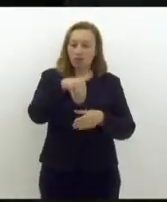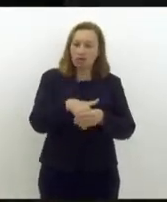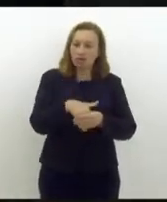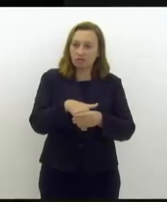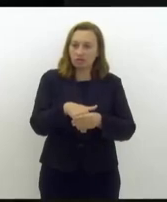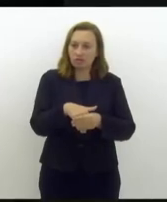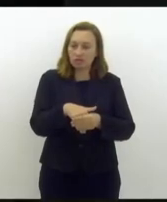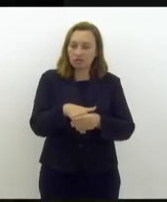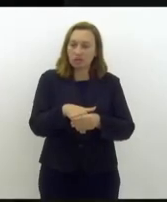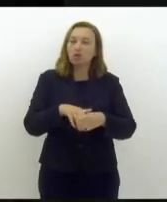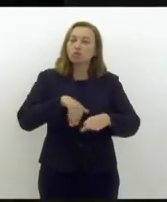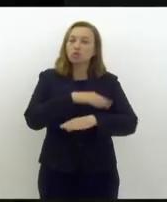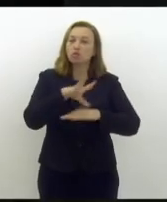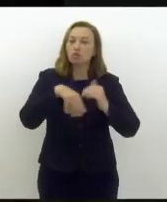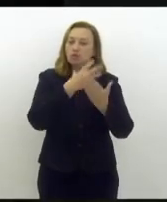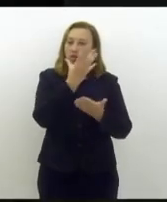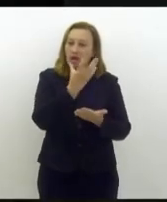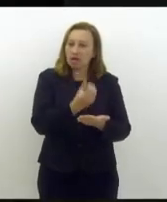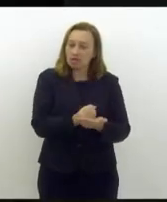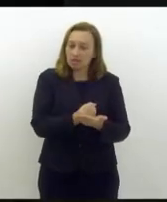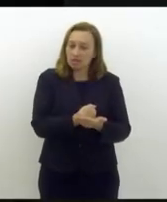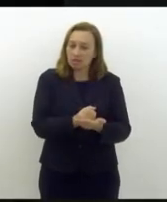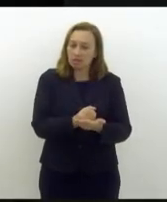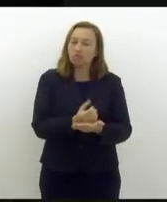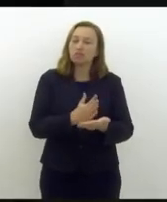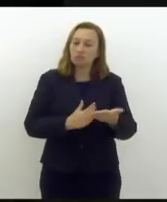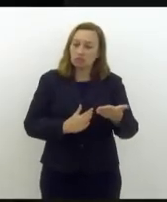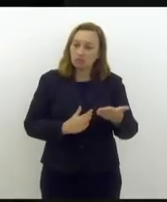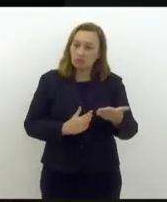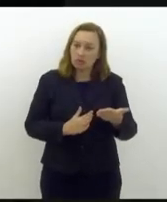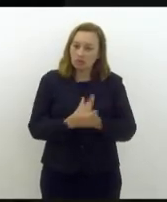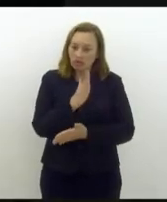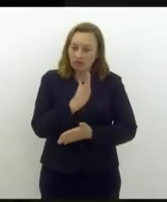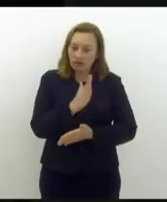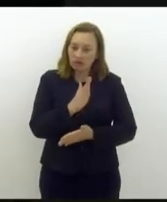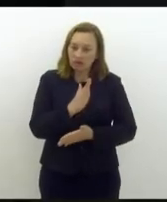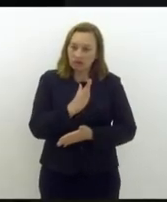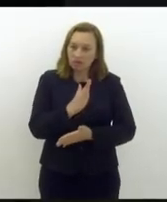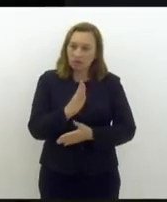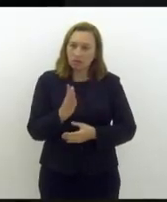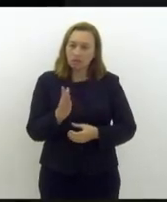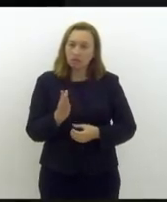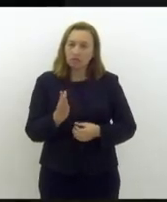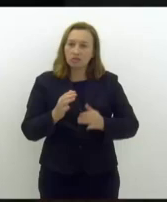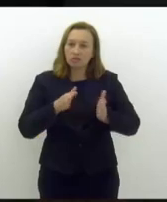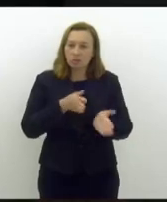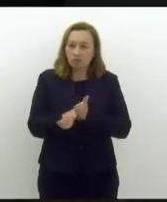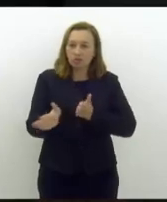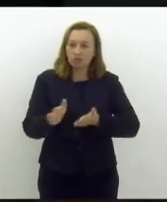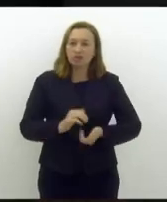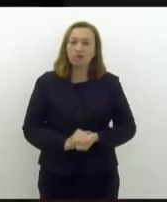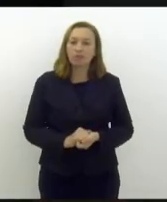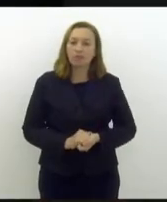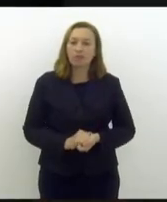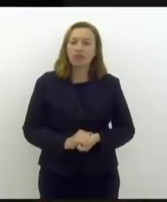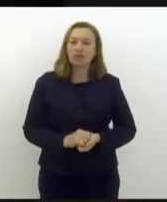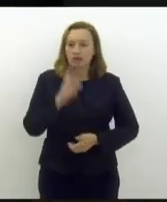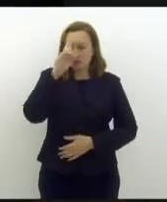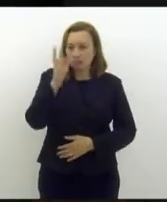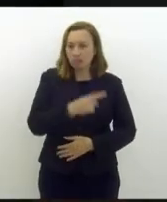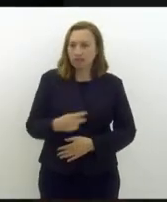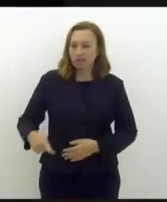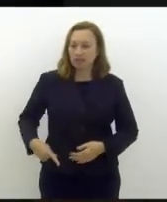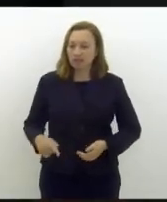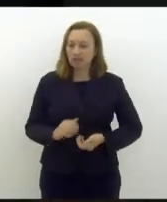a discussão em votação senhores com a própria irmã Deus como estão aprovado vai a publicação senhor presidente